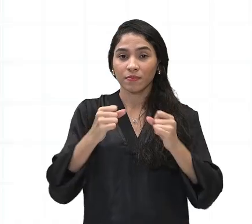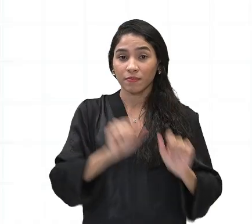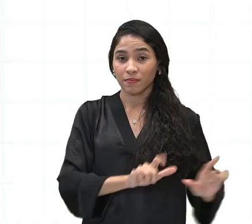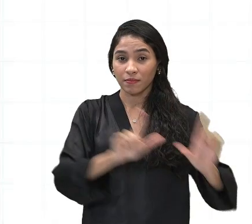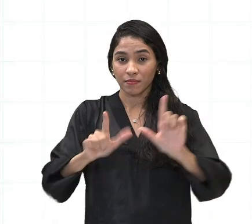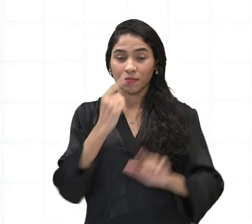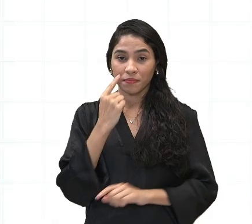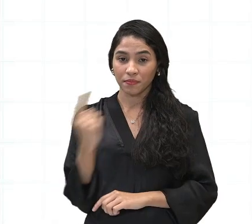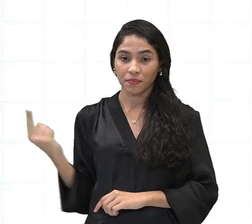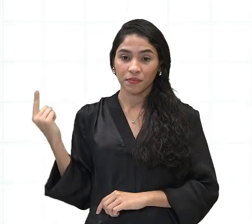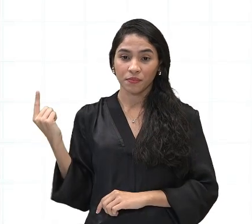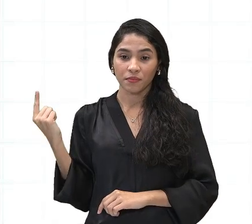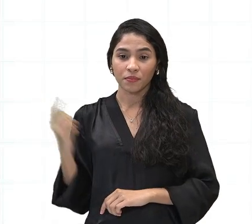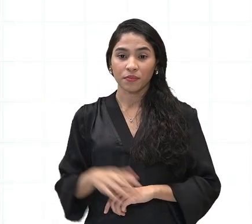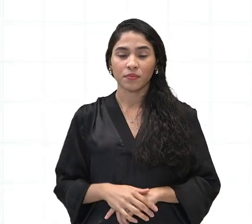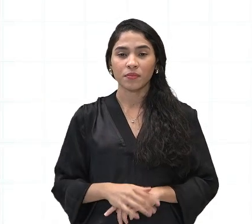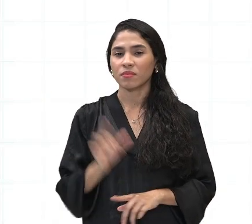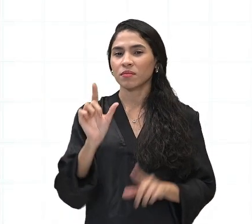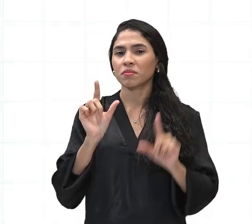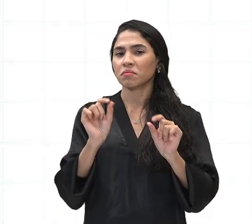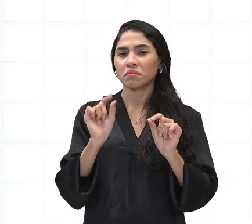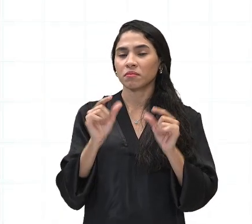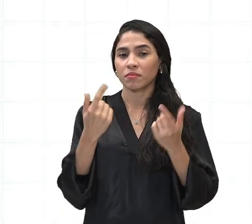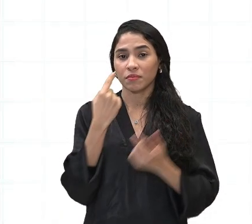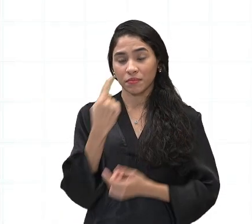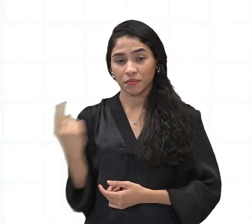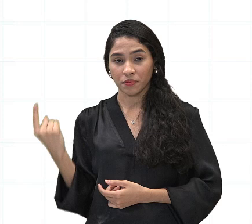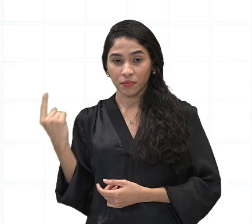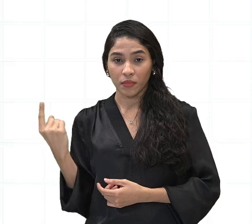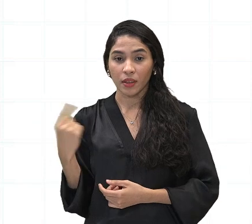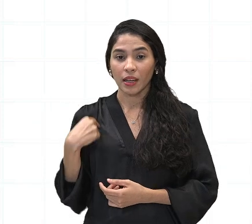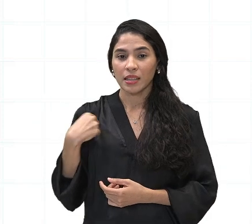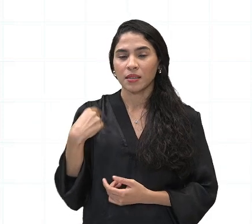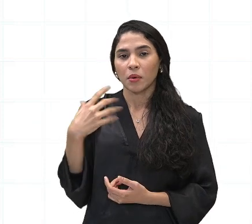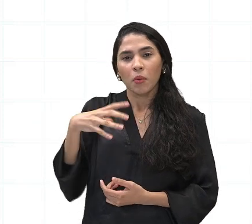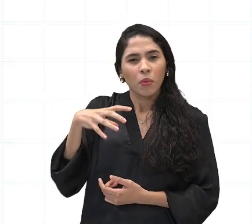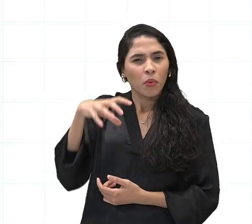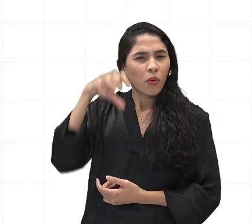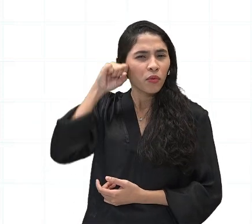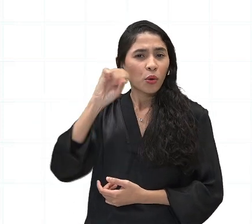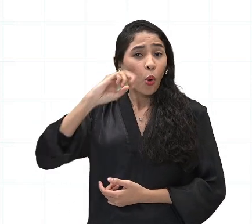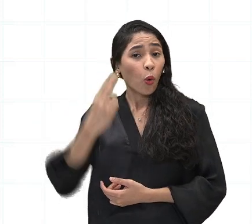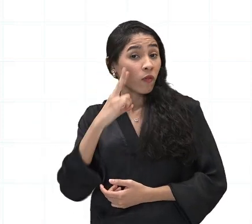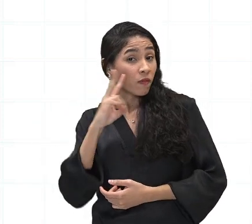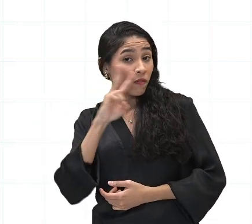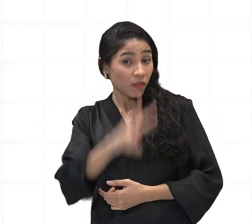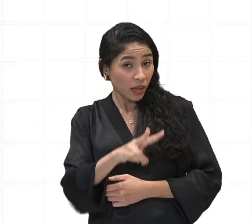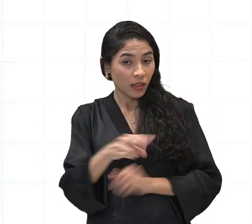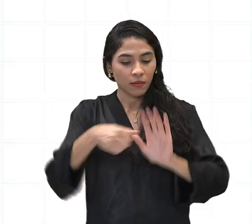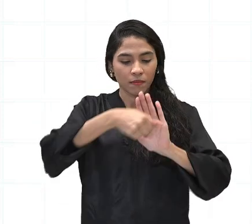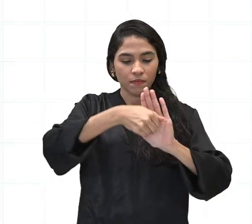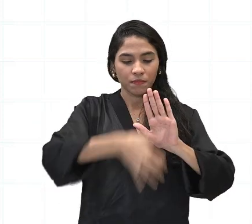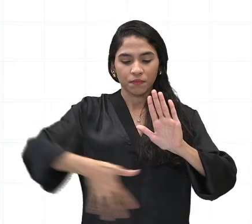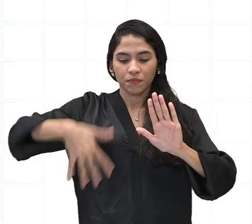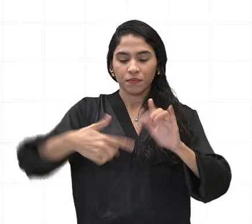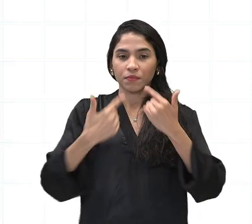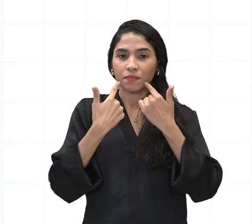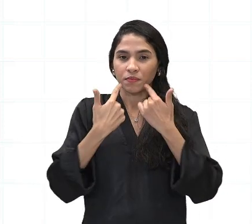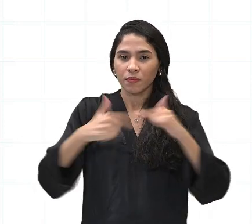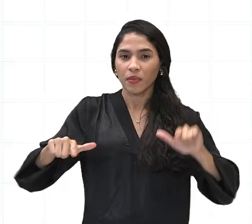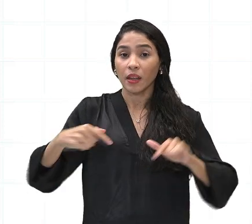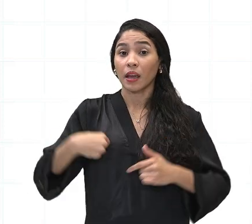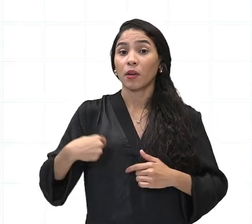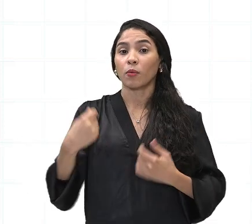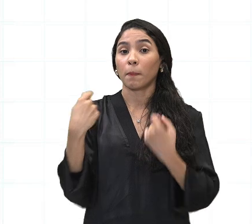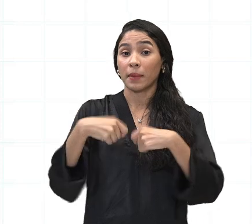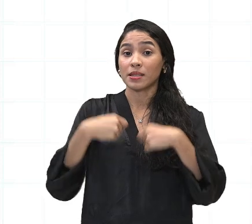tela. O que são então as figuras de linguagem? Quando eu ouvir figura de linguagem, eu preciso pensar